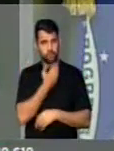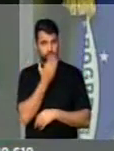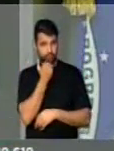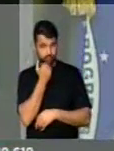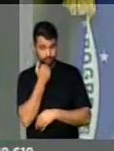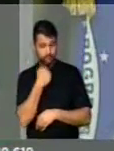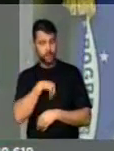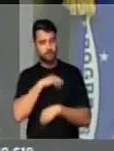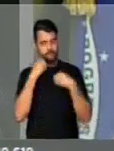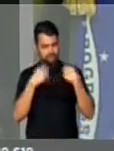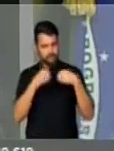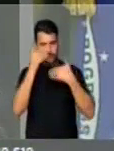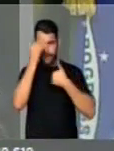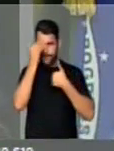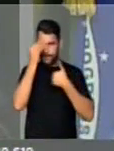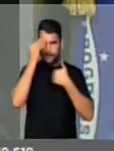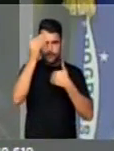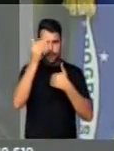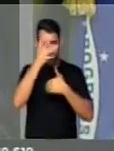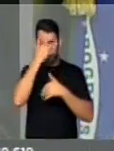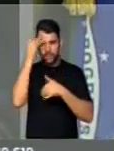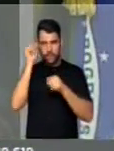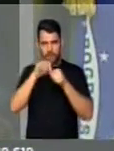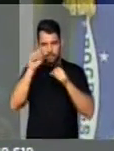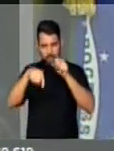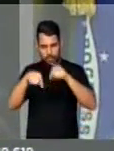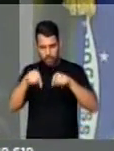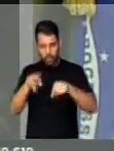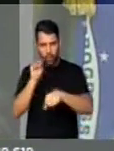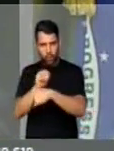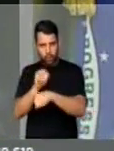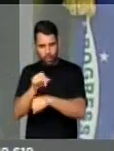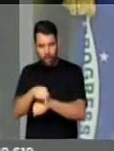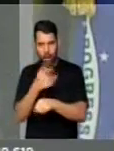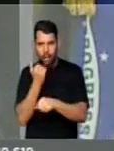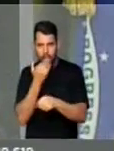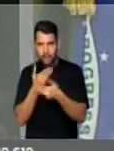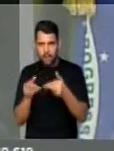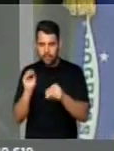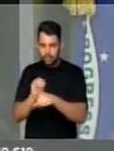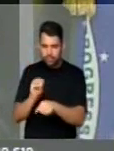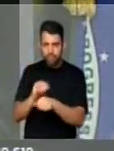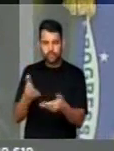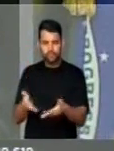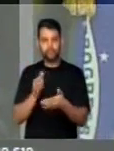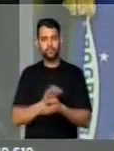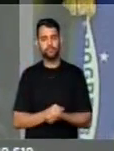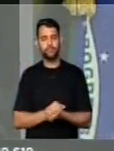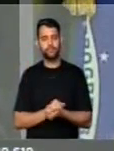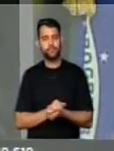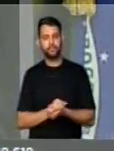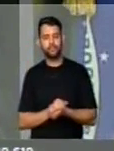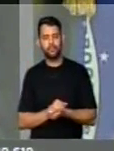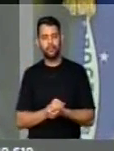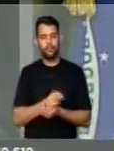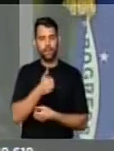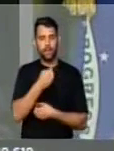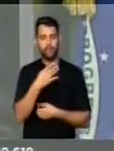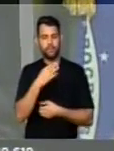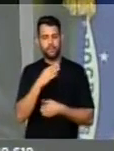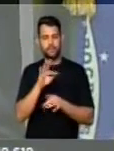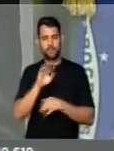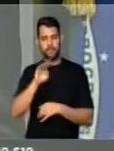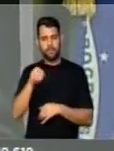alimentamos, deveríamos agradecer a quem produziu aquele alimento sagrado. 14 milhões